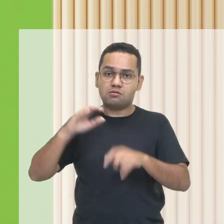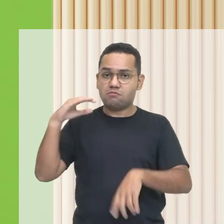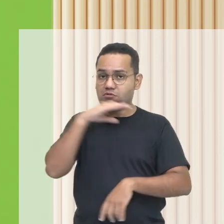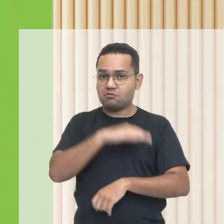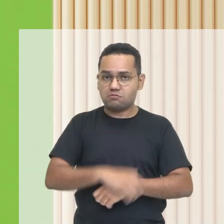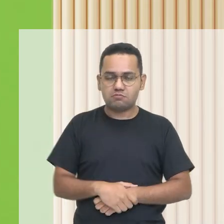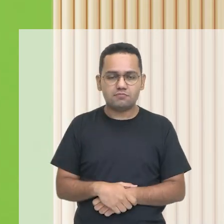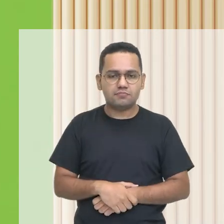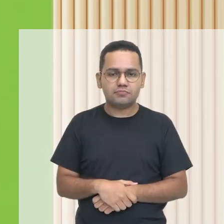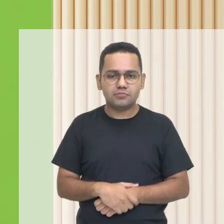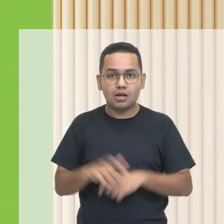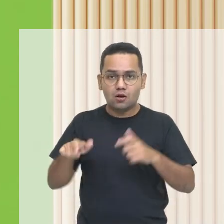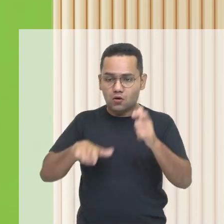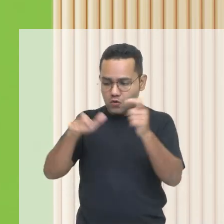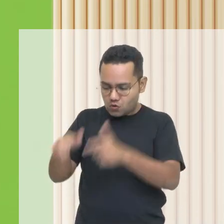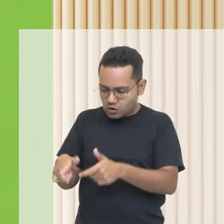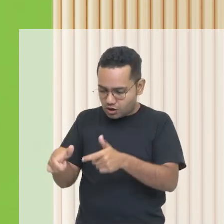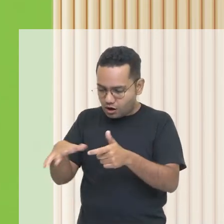que conseguem